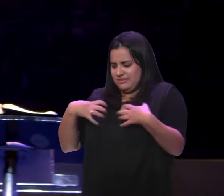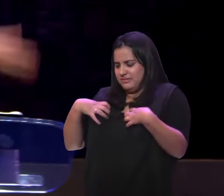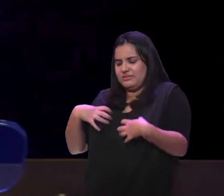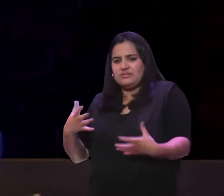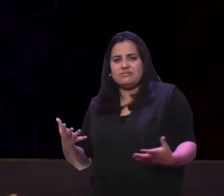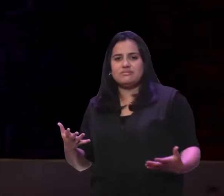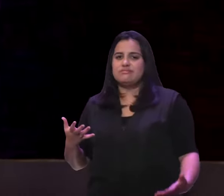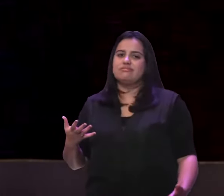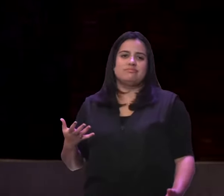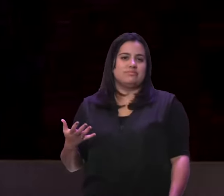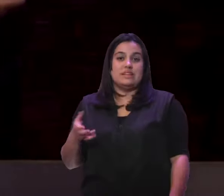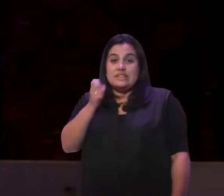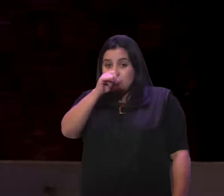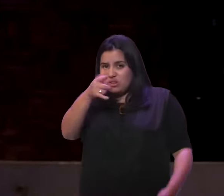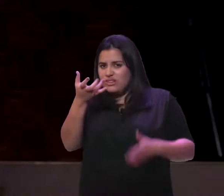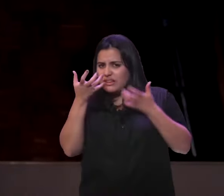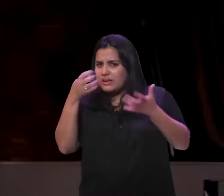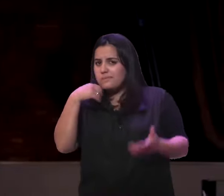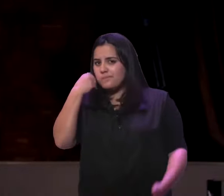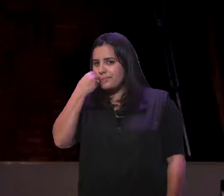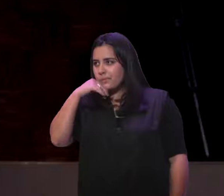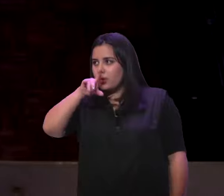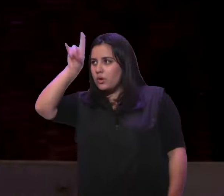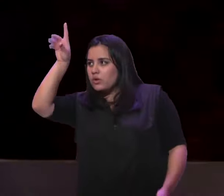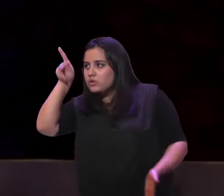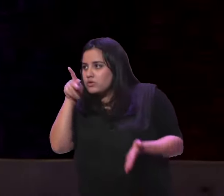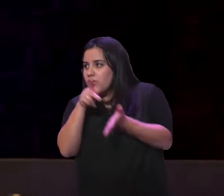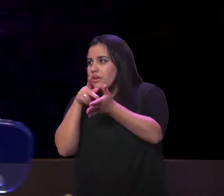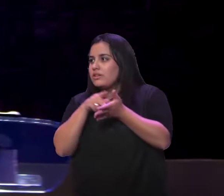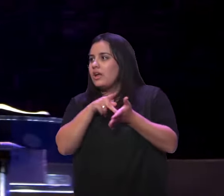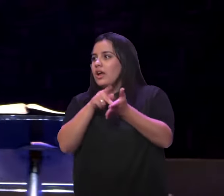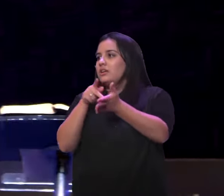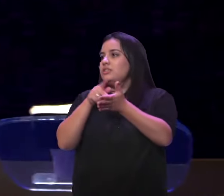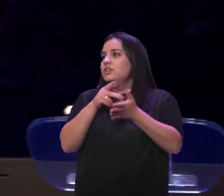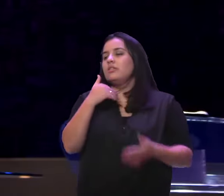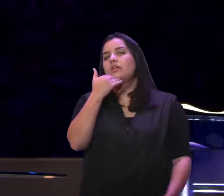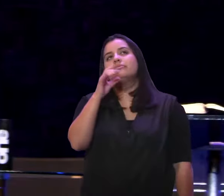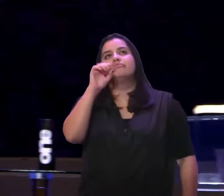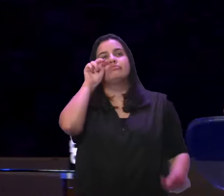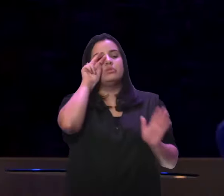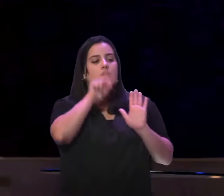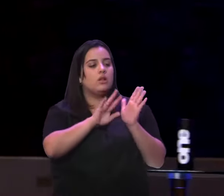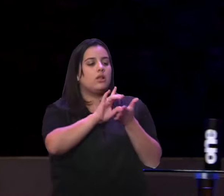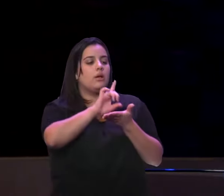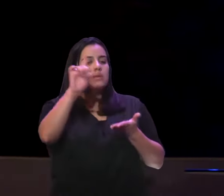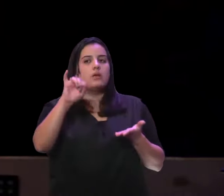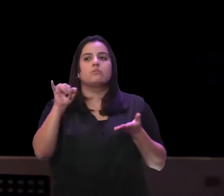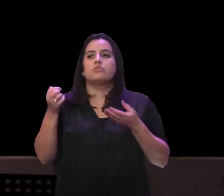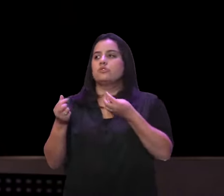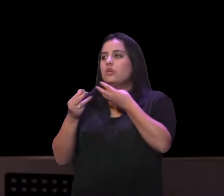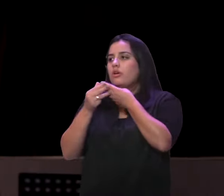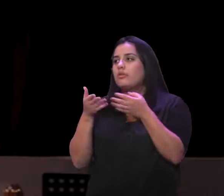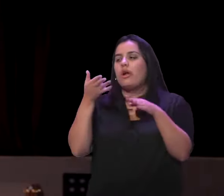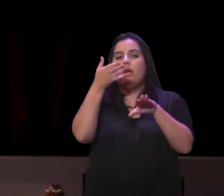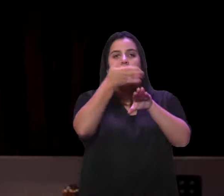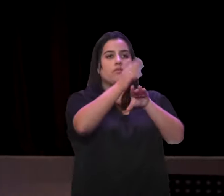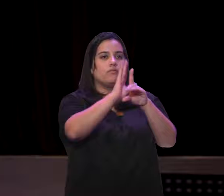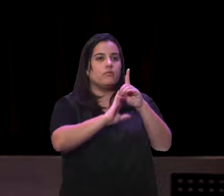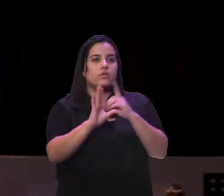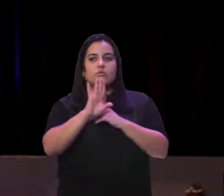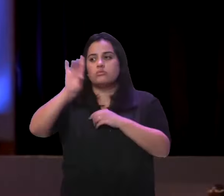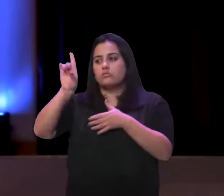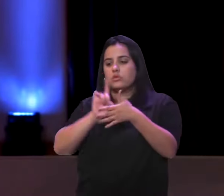Se você quer ter experiência com Deus, não adianta simplesmente ler a Bíblia, jejuar, vir no culto, colocar Deus em